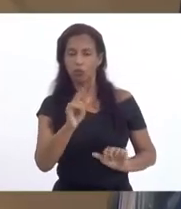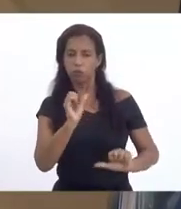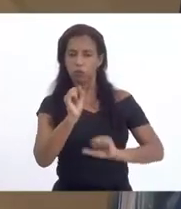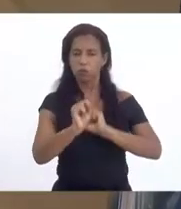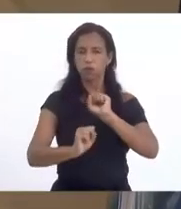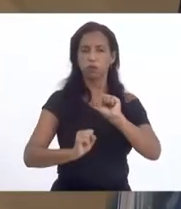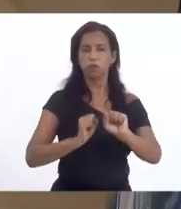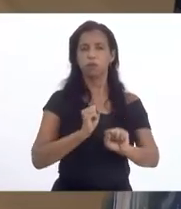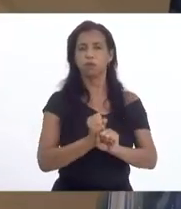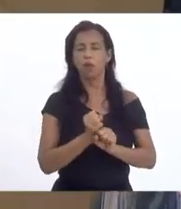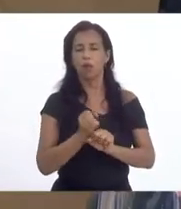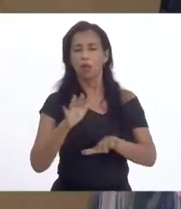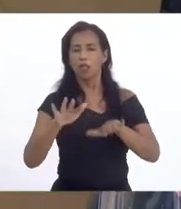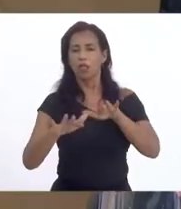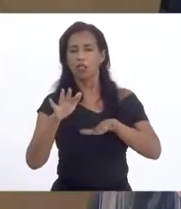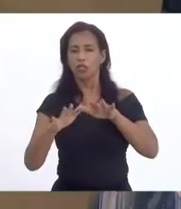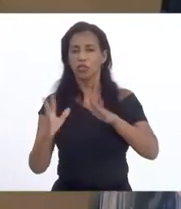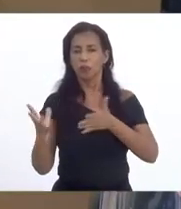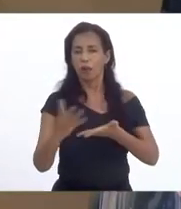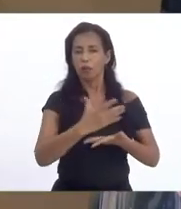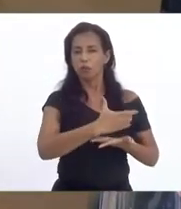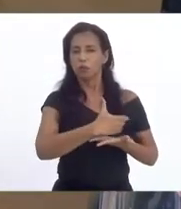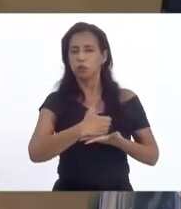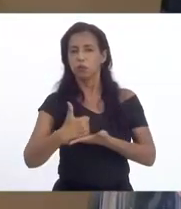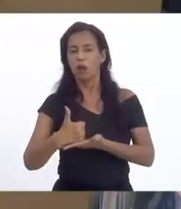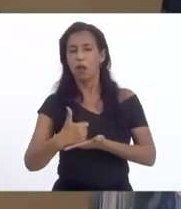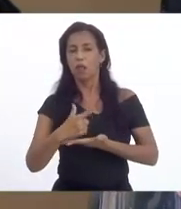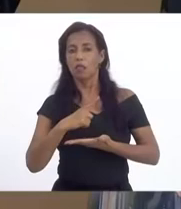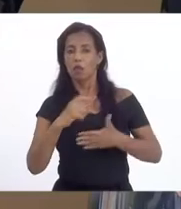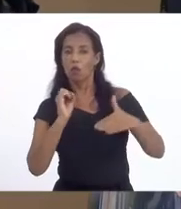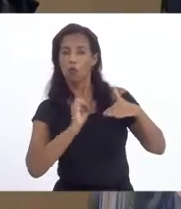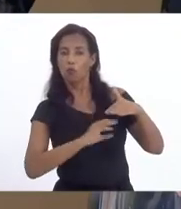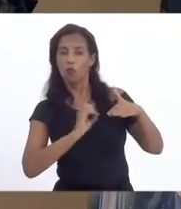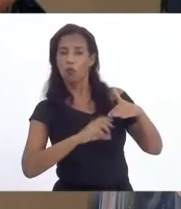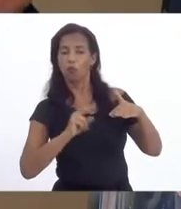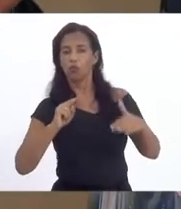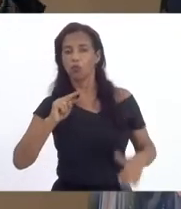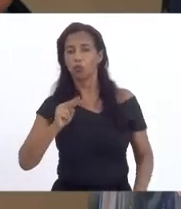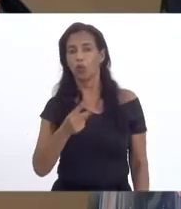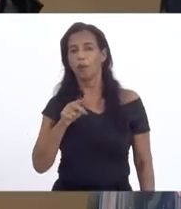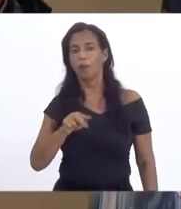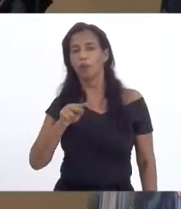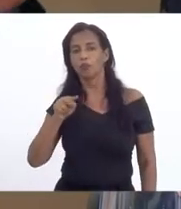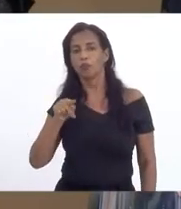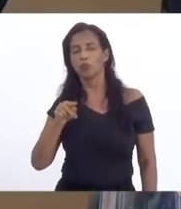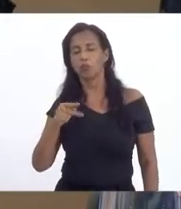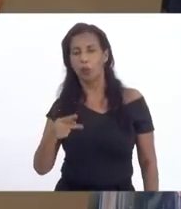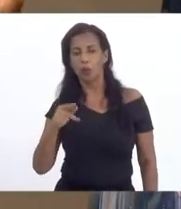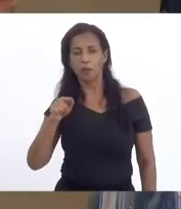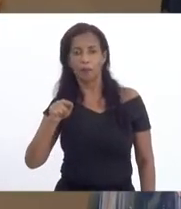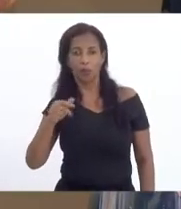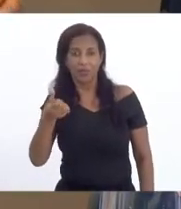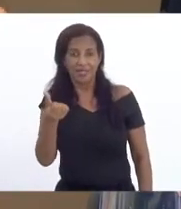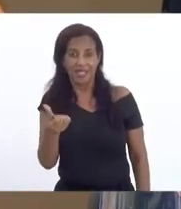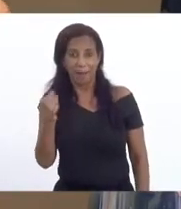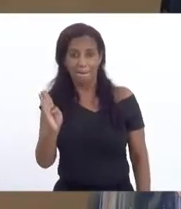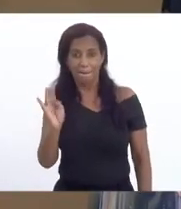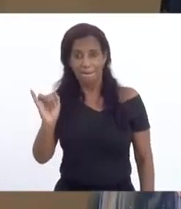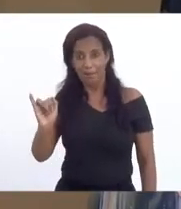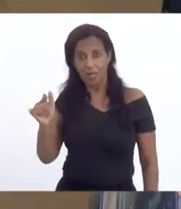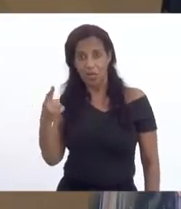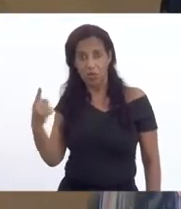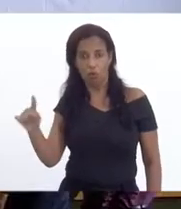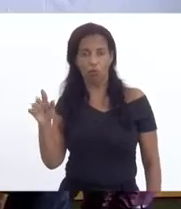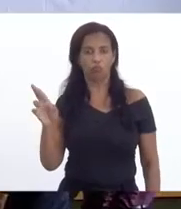ano, estimado ter no fundo em torno de 2,2 a 2,6 bilhões de